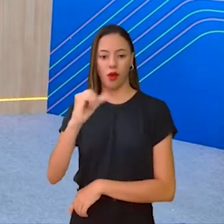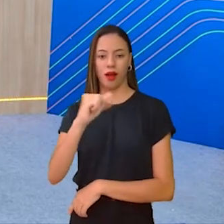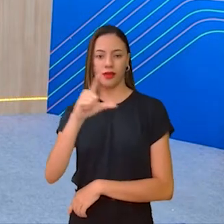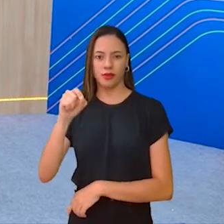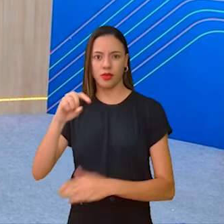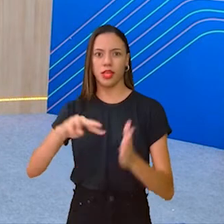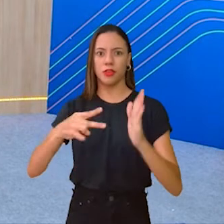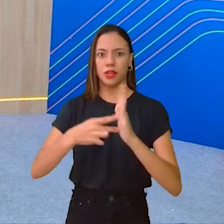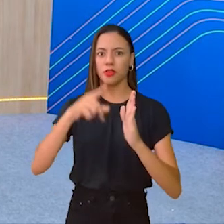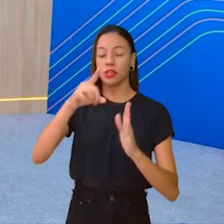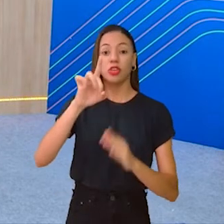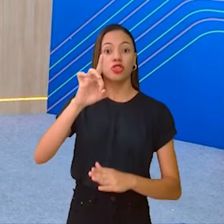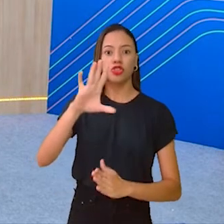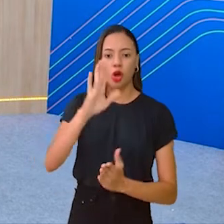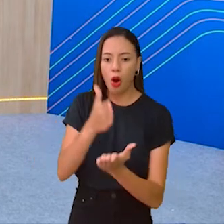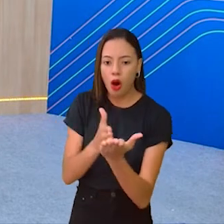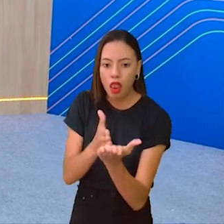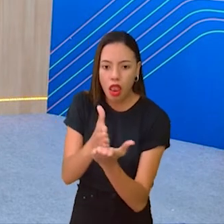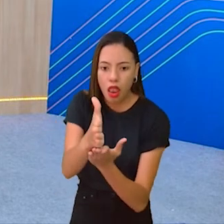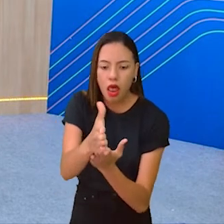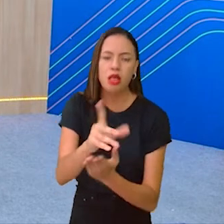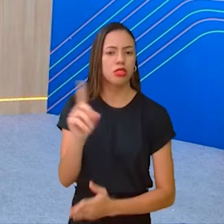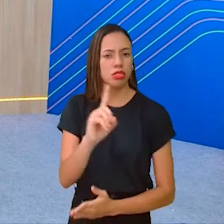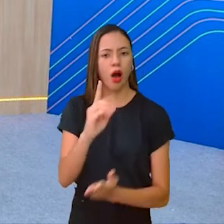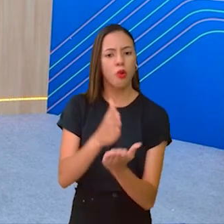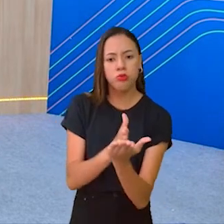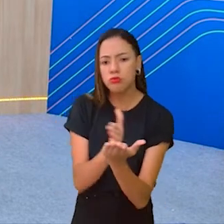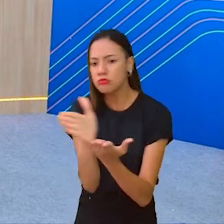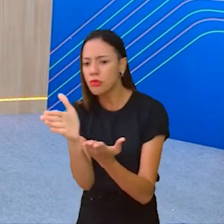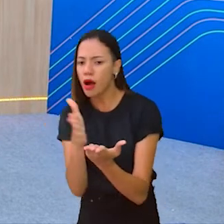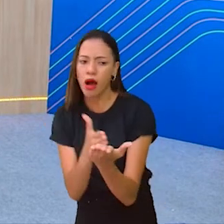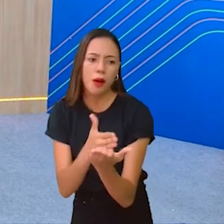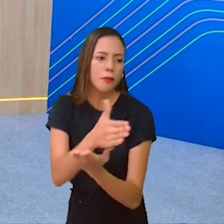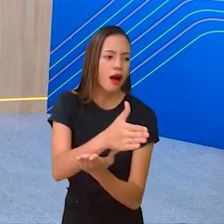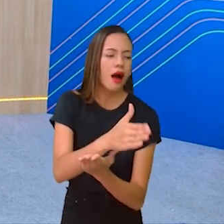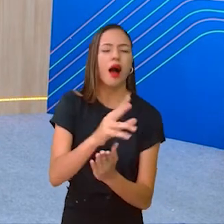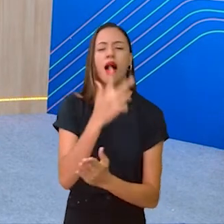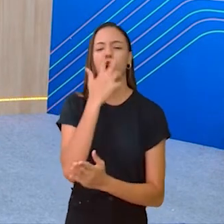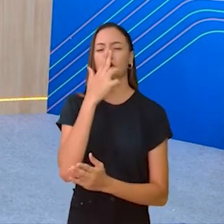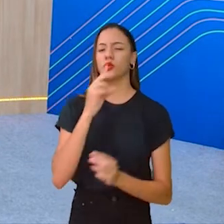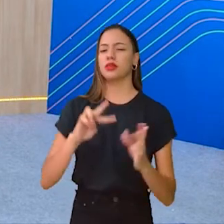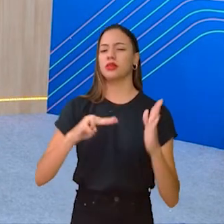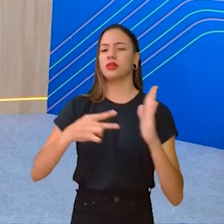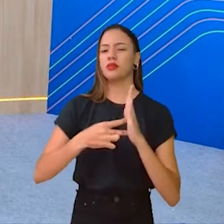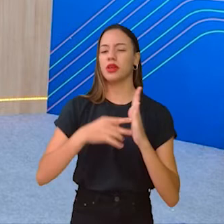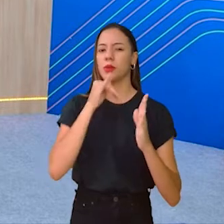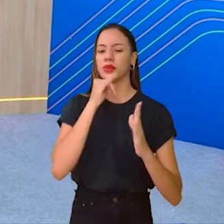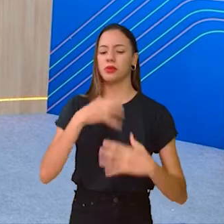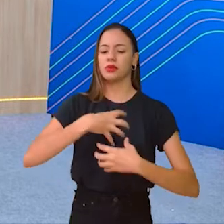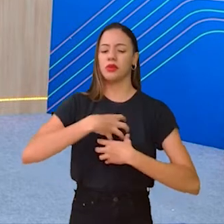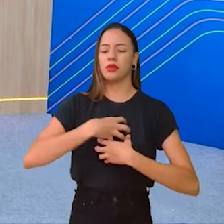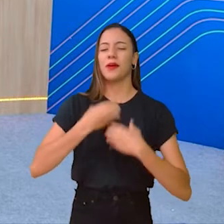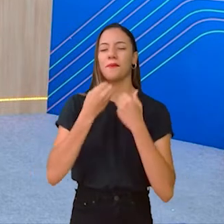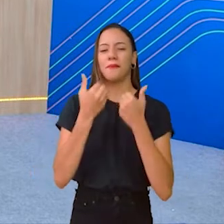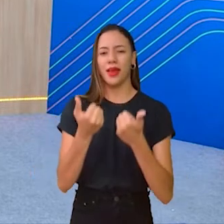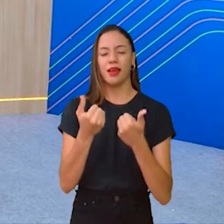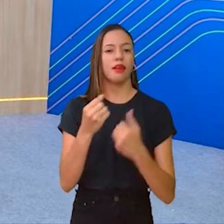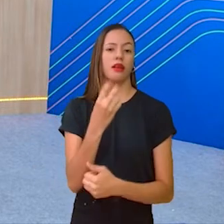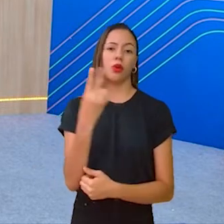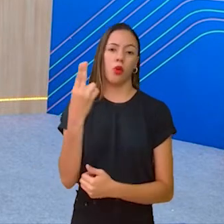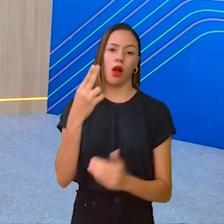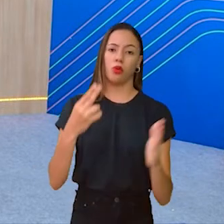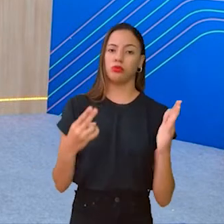pronto, né? Eu acho que fala muito mais sobre a gente se sentir bem, como o próprio personagem